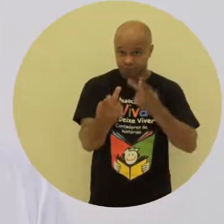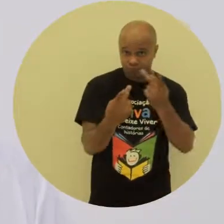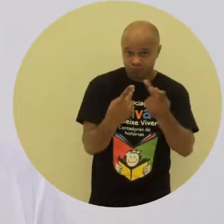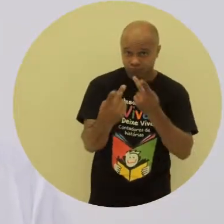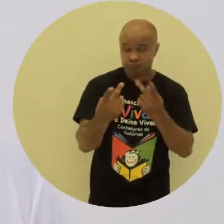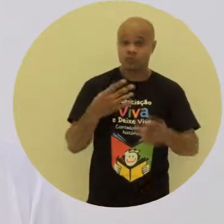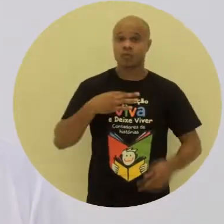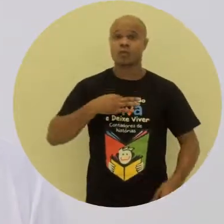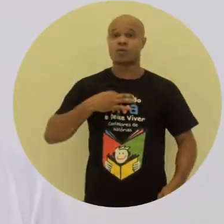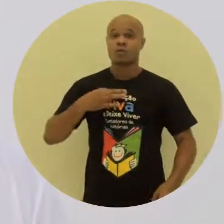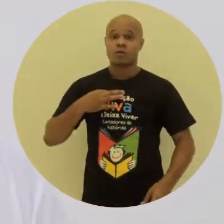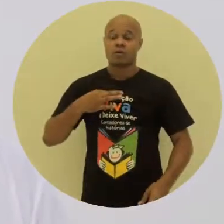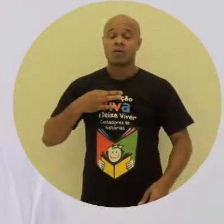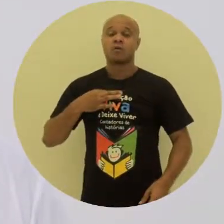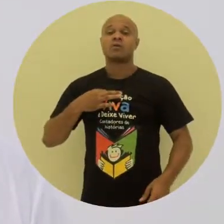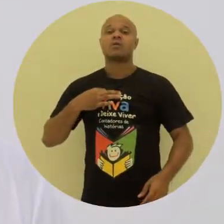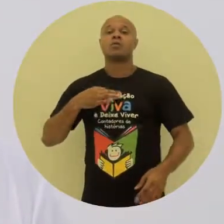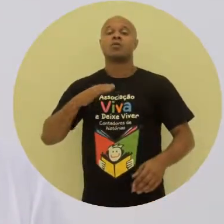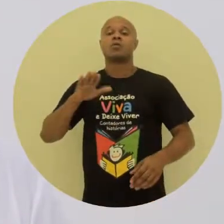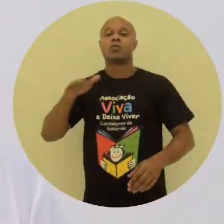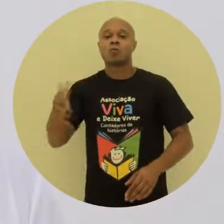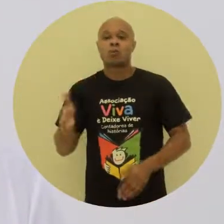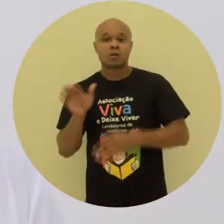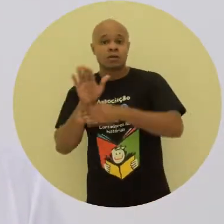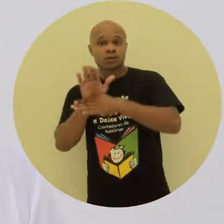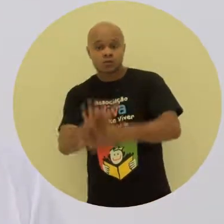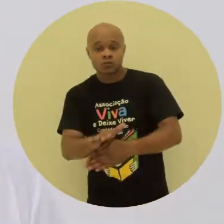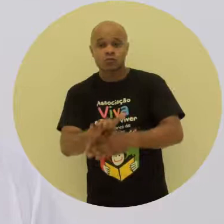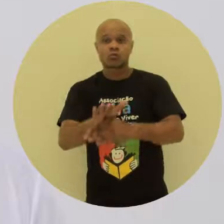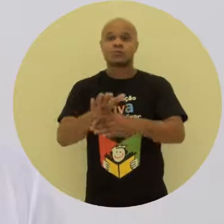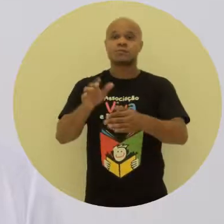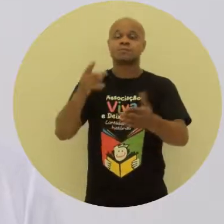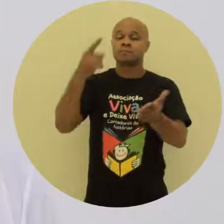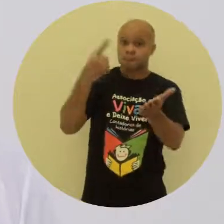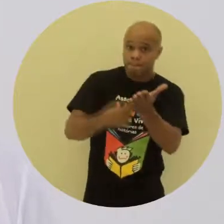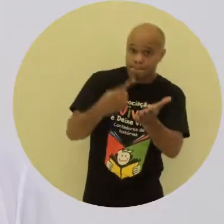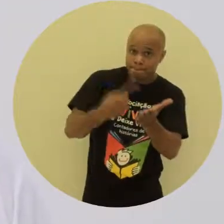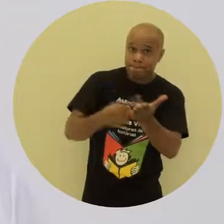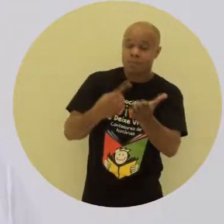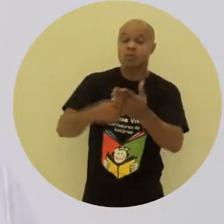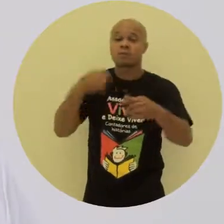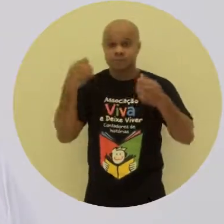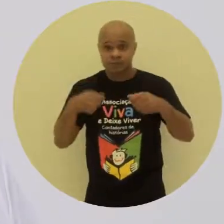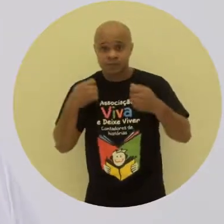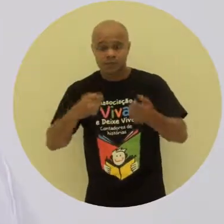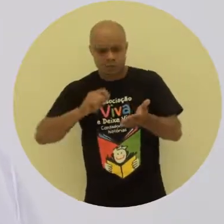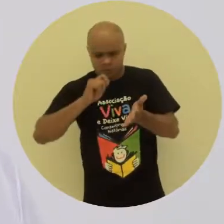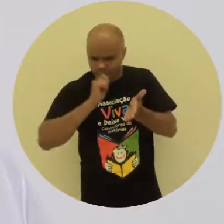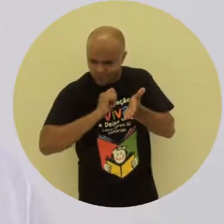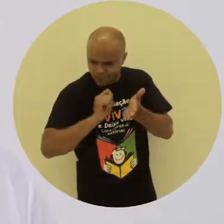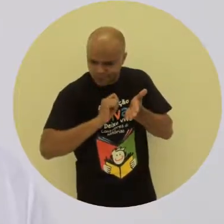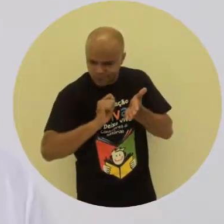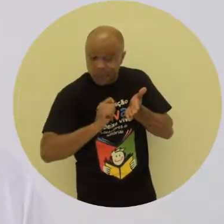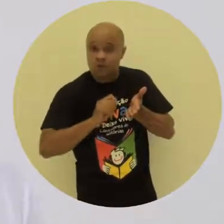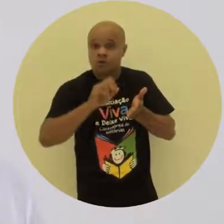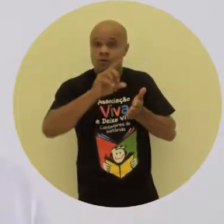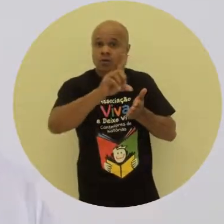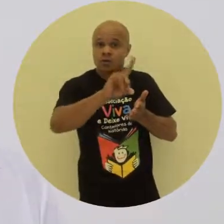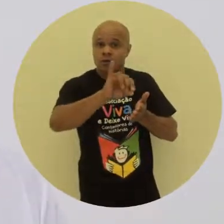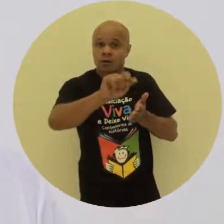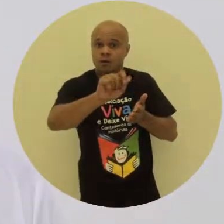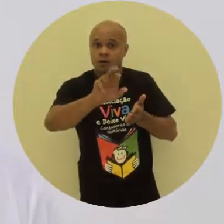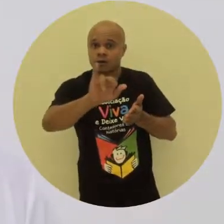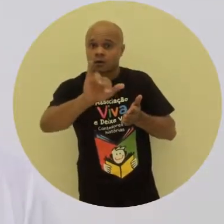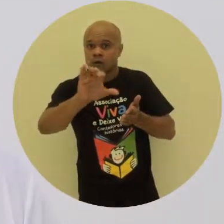voluntário, atuando dentro da nossa associação, ele tem o compromisso de registrar no diário do contador de história a